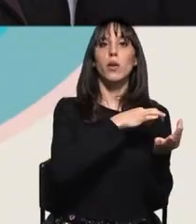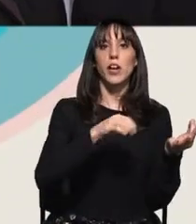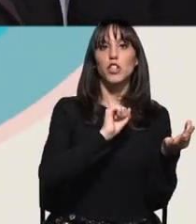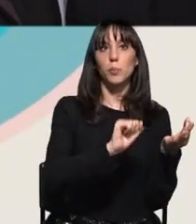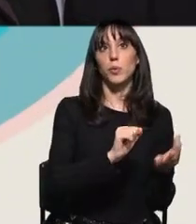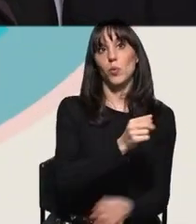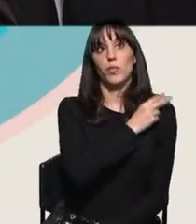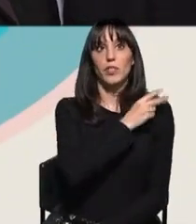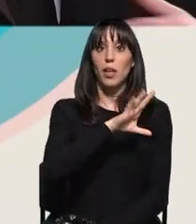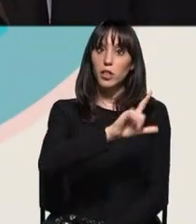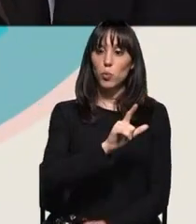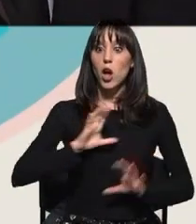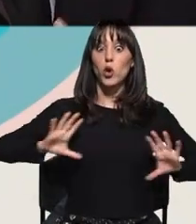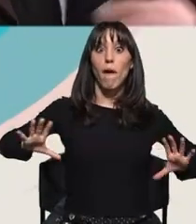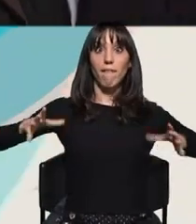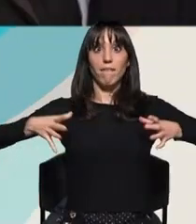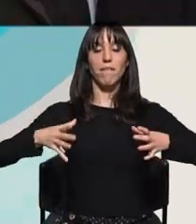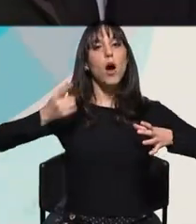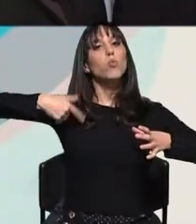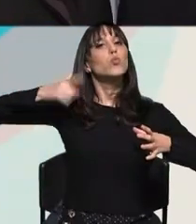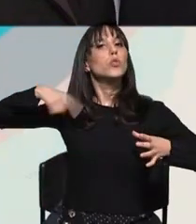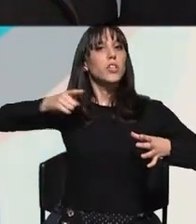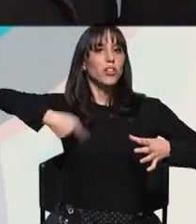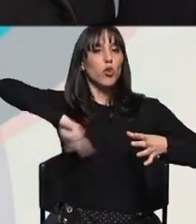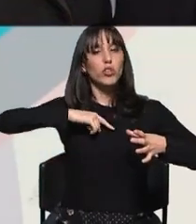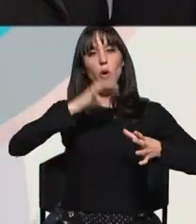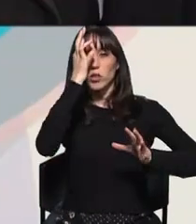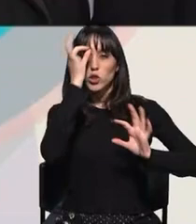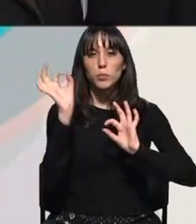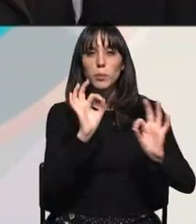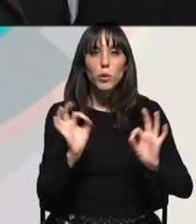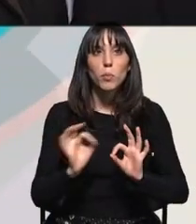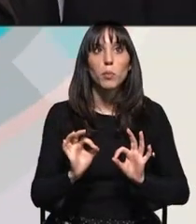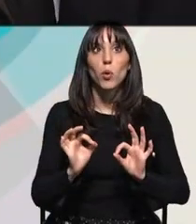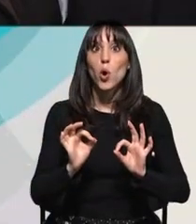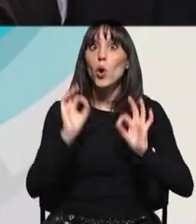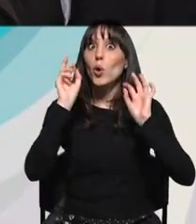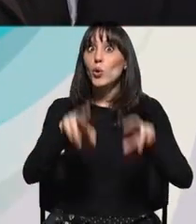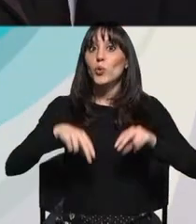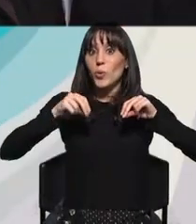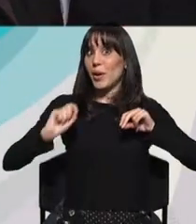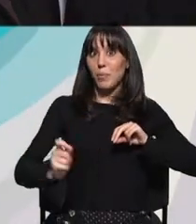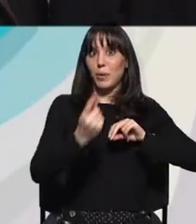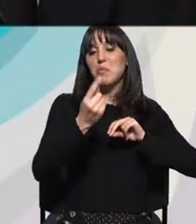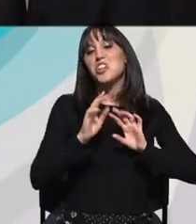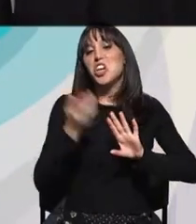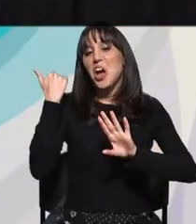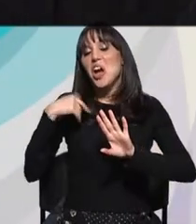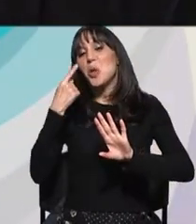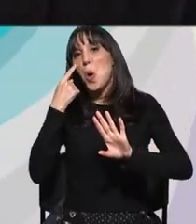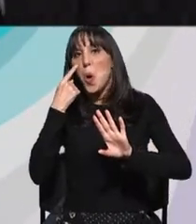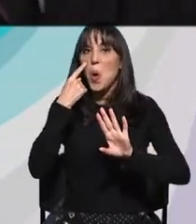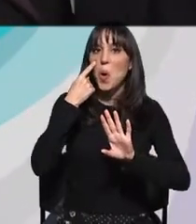a nós a tocar as nossas músicas com arranjos próprios. Nunca fizemos isto, já tivemos algumas atuações